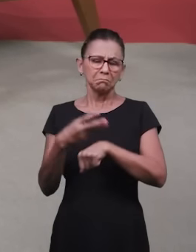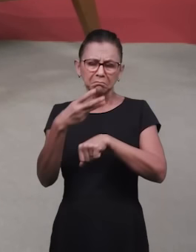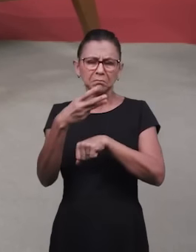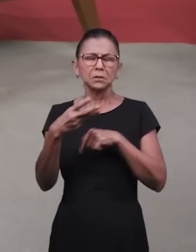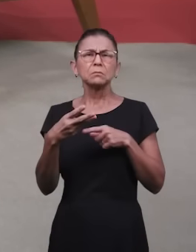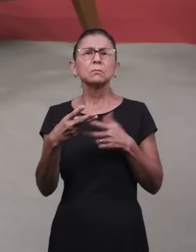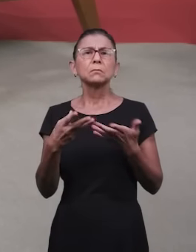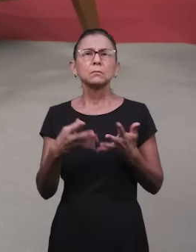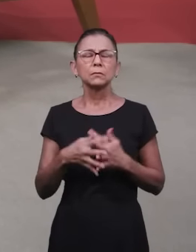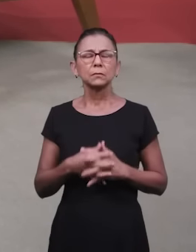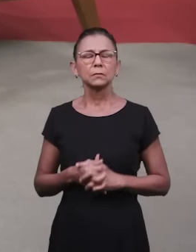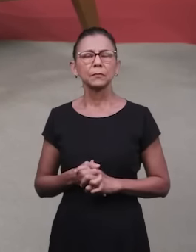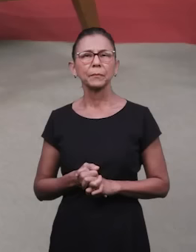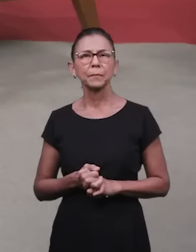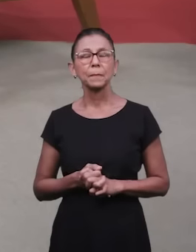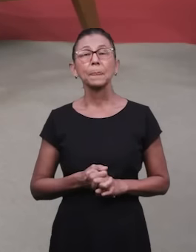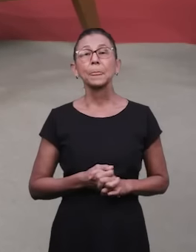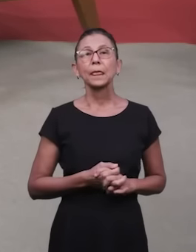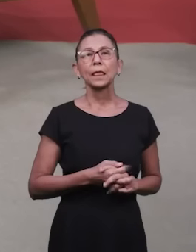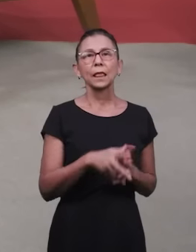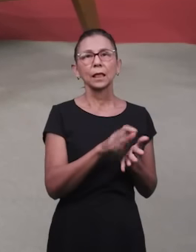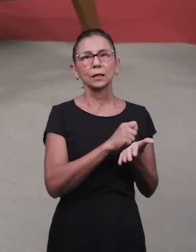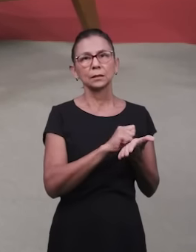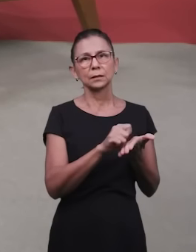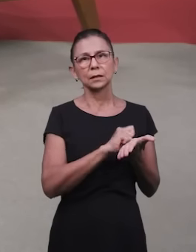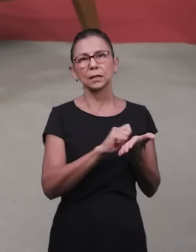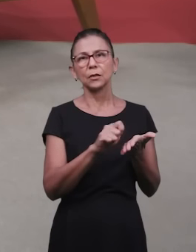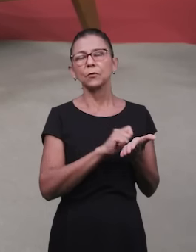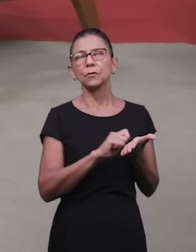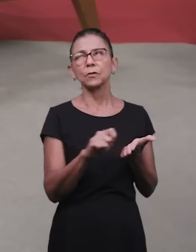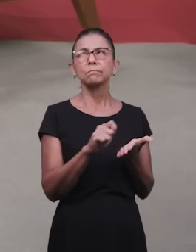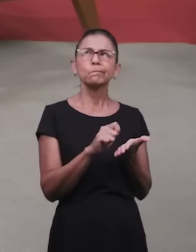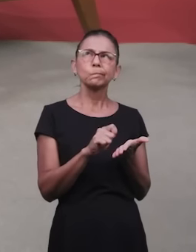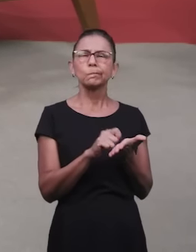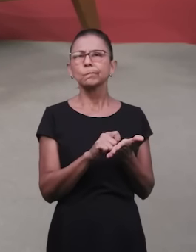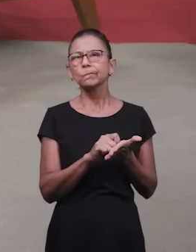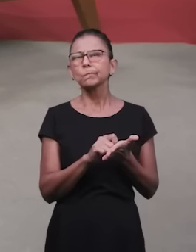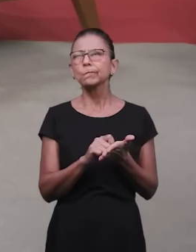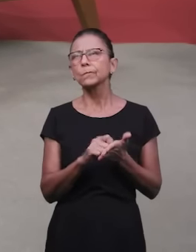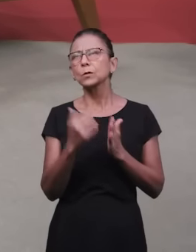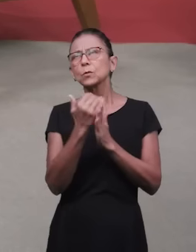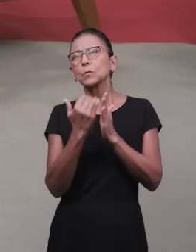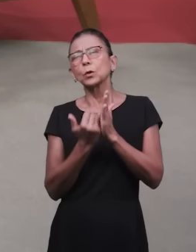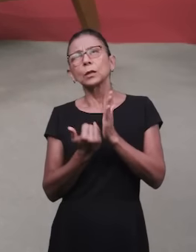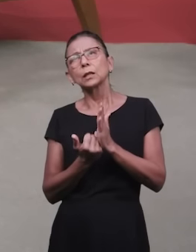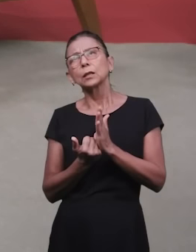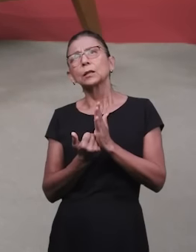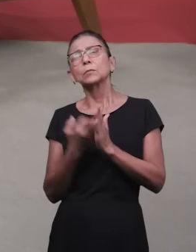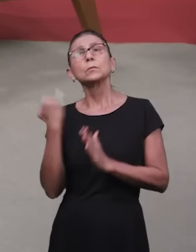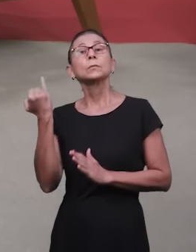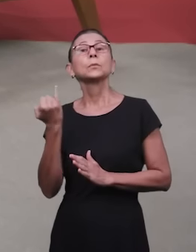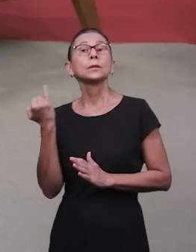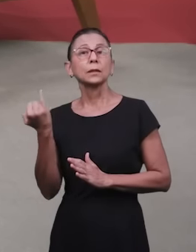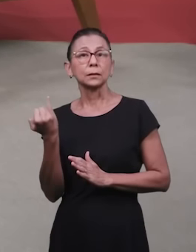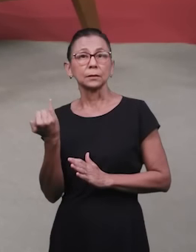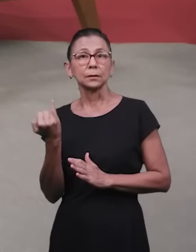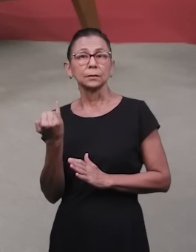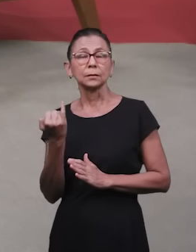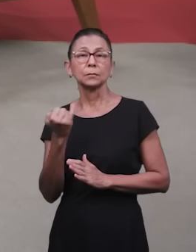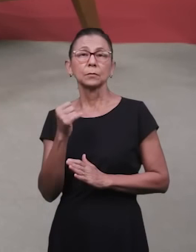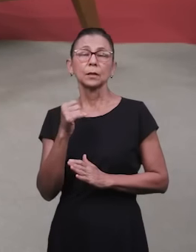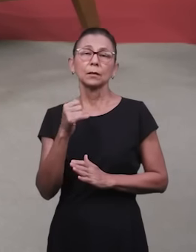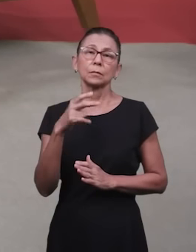ali no WhatsApp, no aplicativo, você vai escrever qual a importância do programa para você, para sua família,